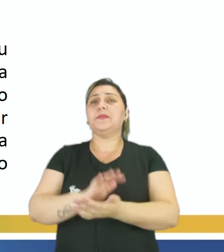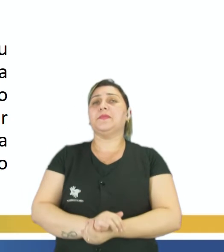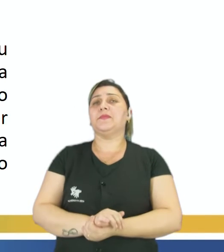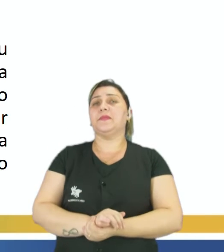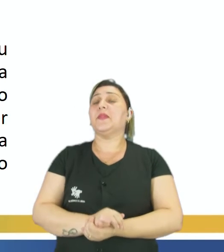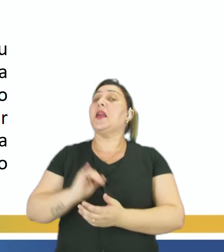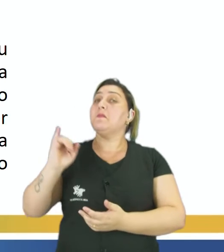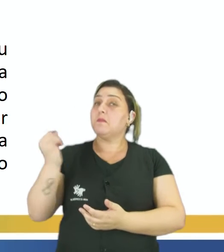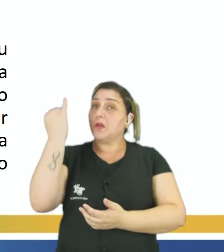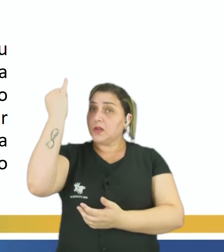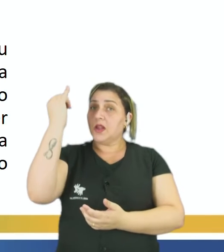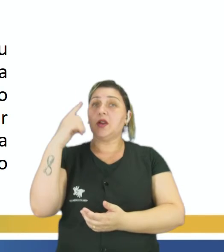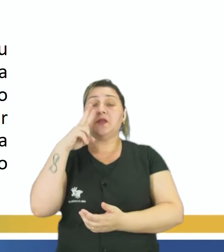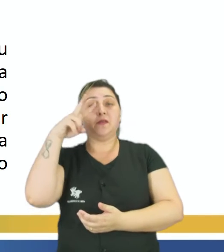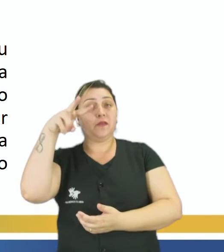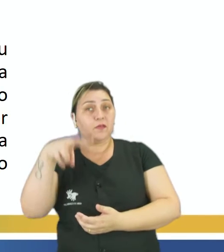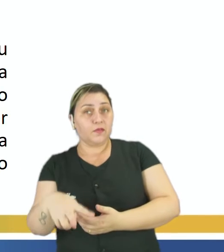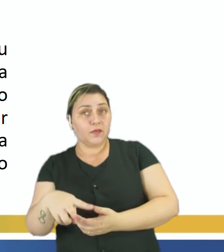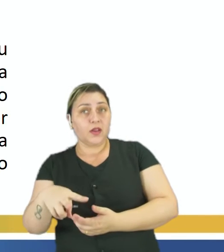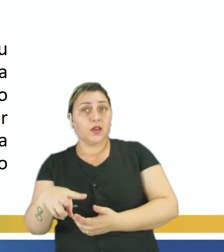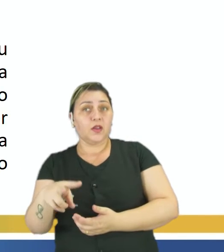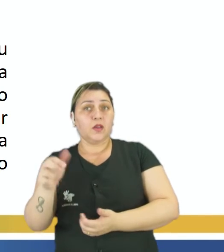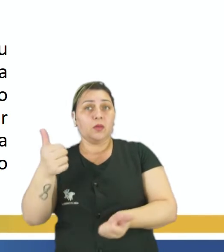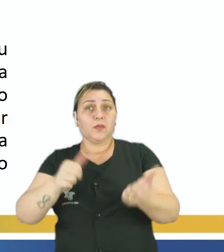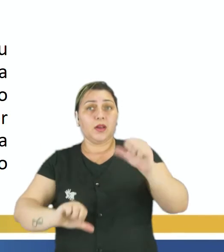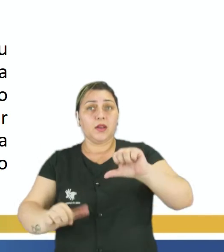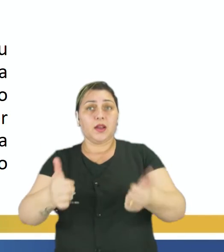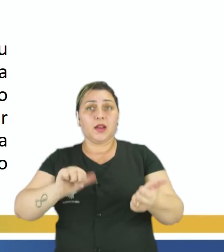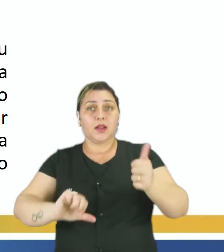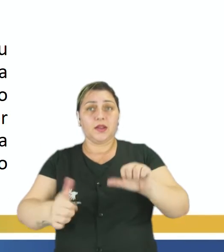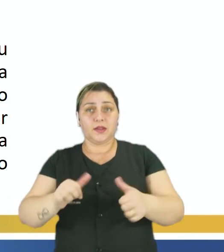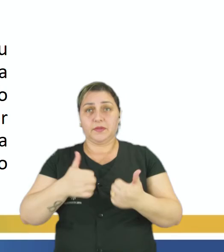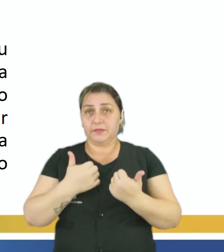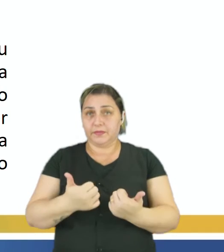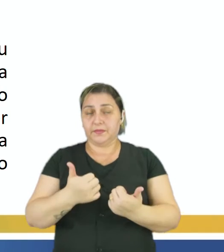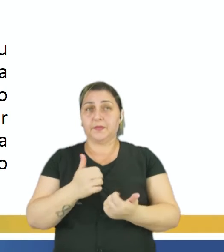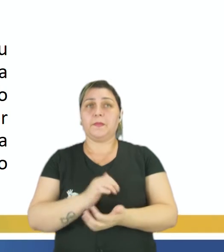é interessante ver sobre aquela análise, sobre aquela ótica, tá